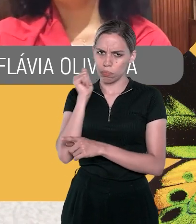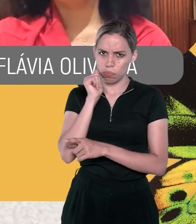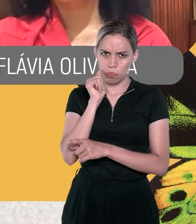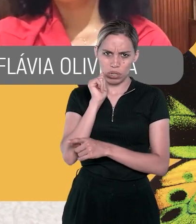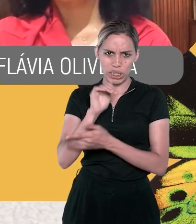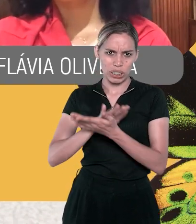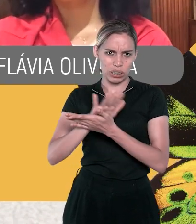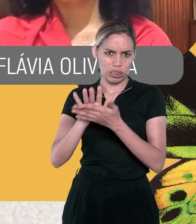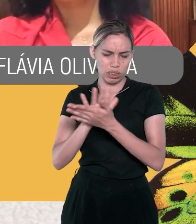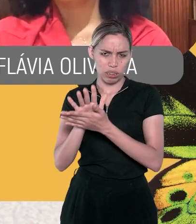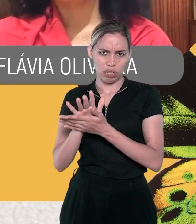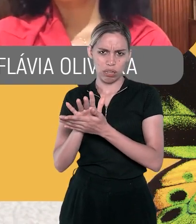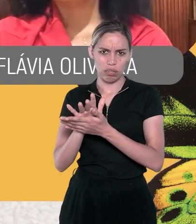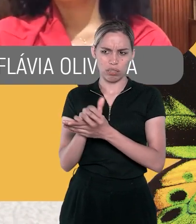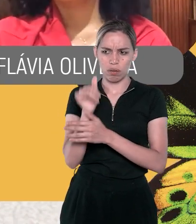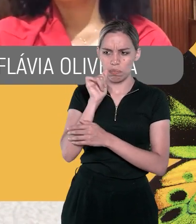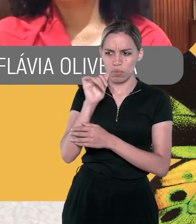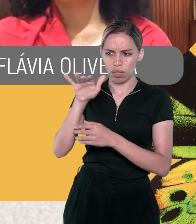não tratei um negro como